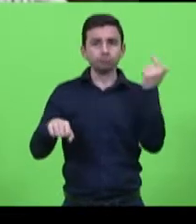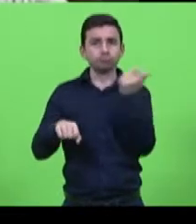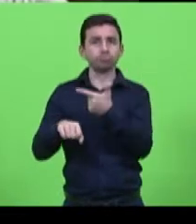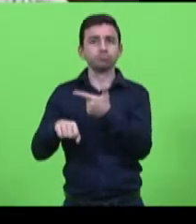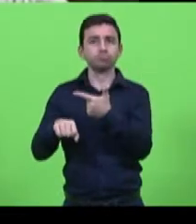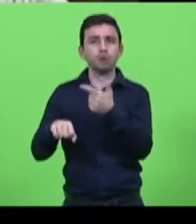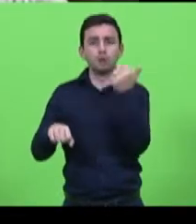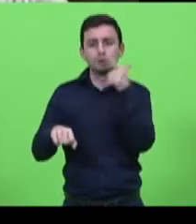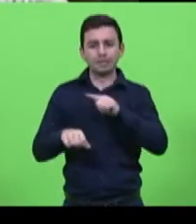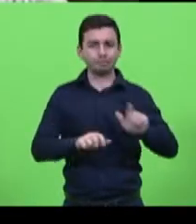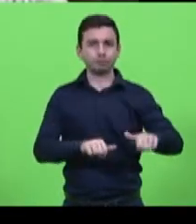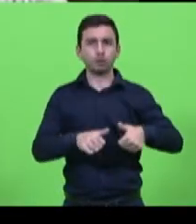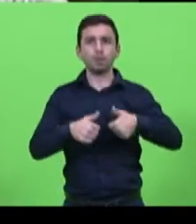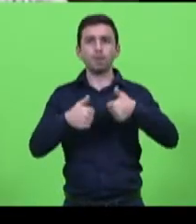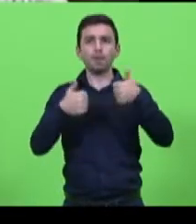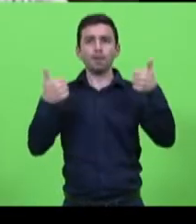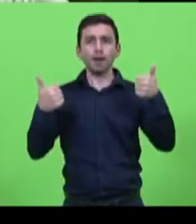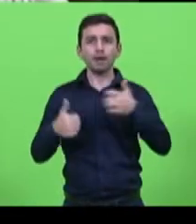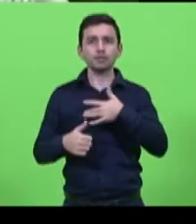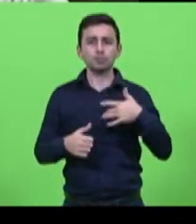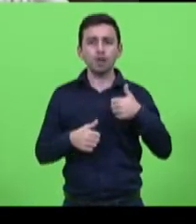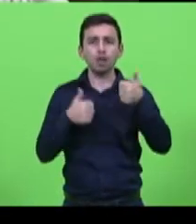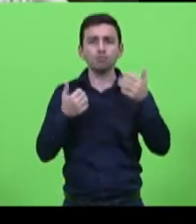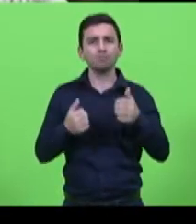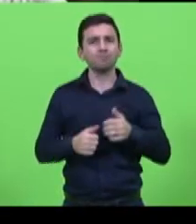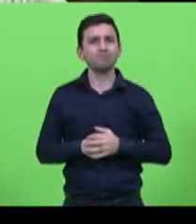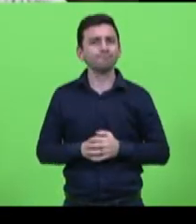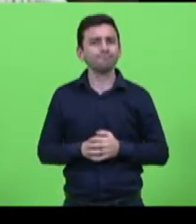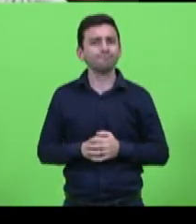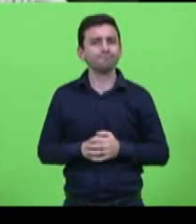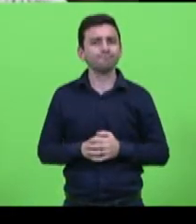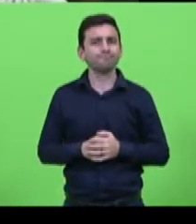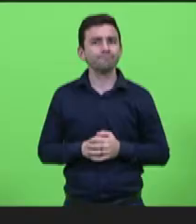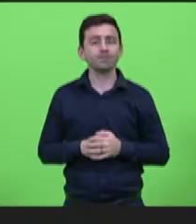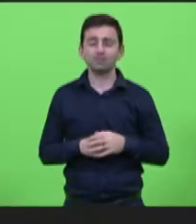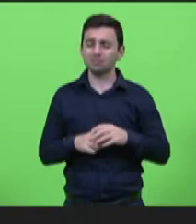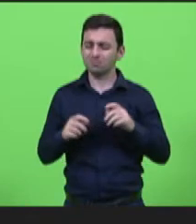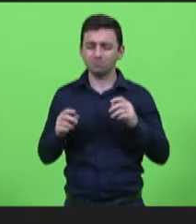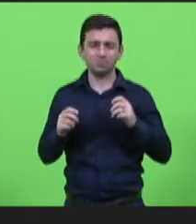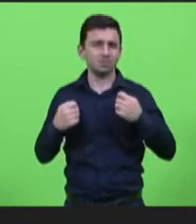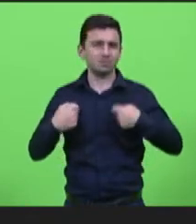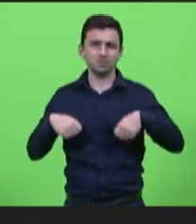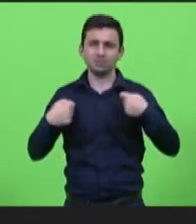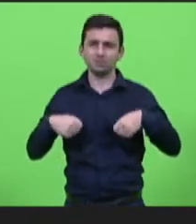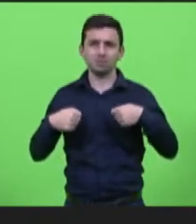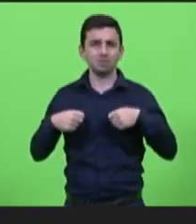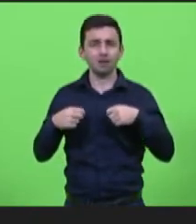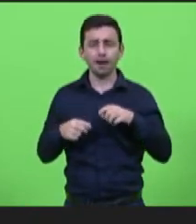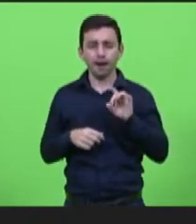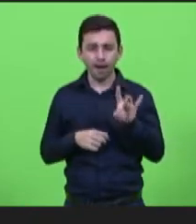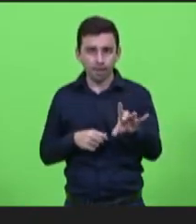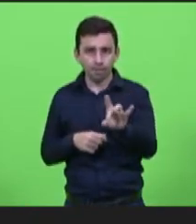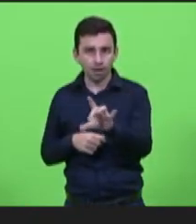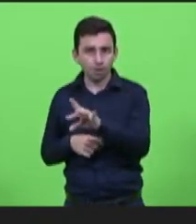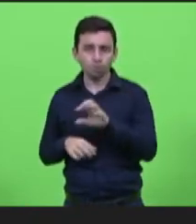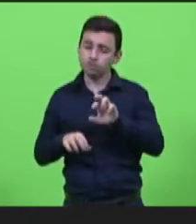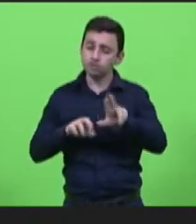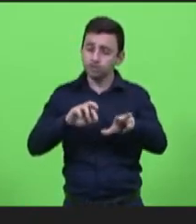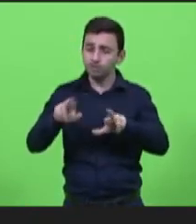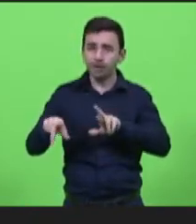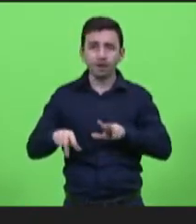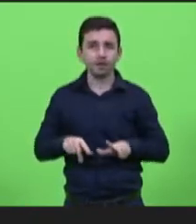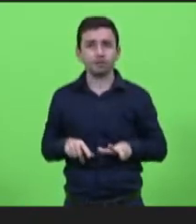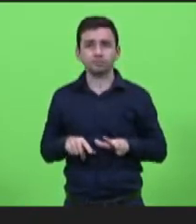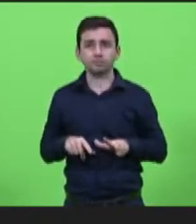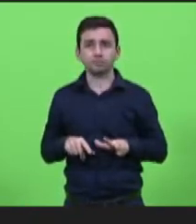corona. Eu acho que nós temos que sempre tratar as situações de forma isolada. A